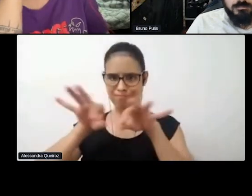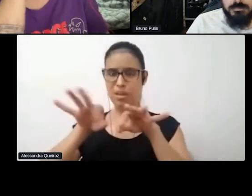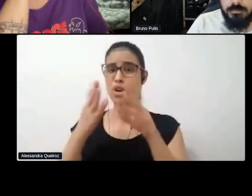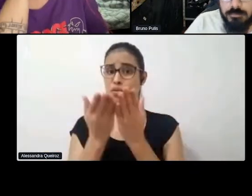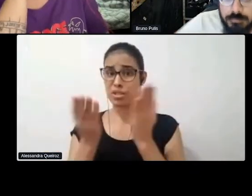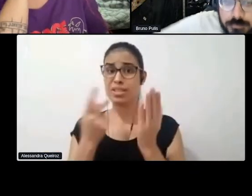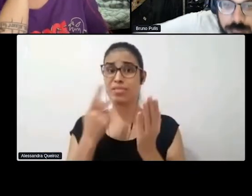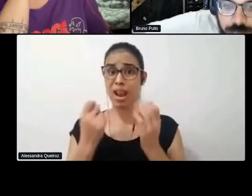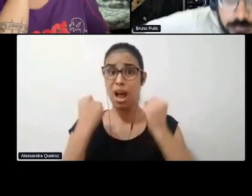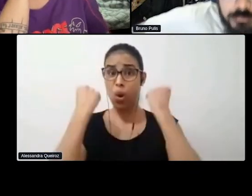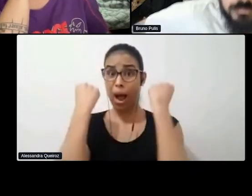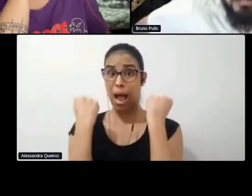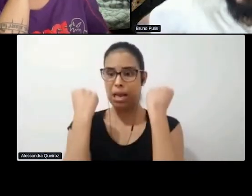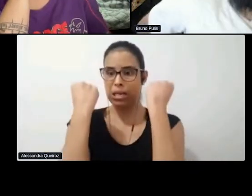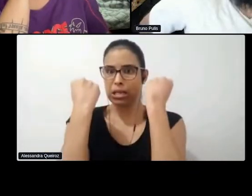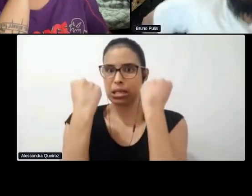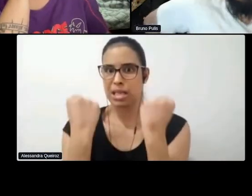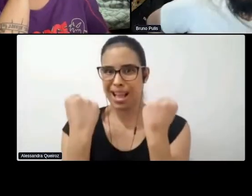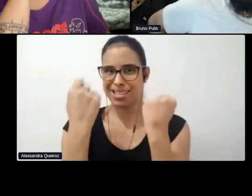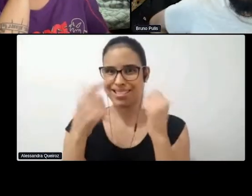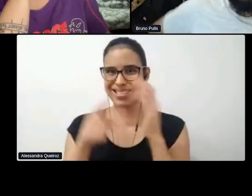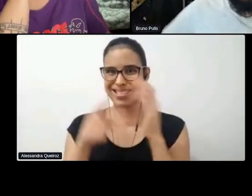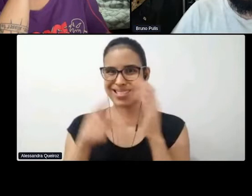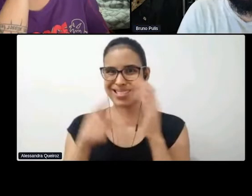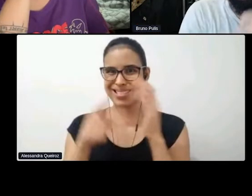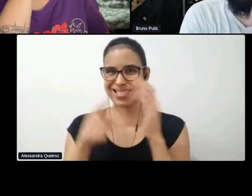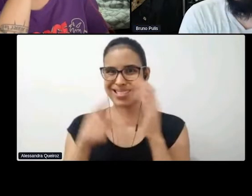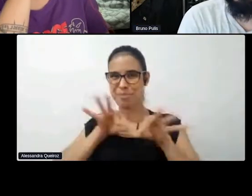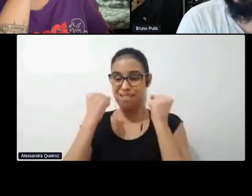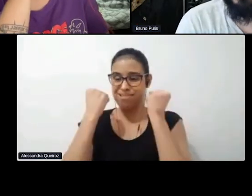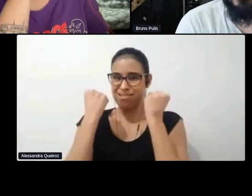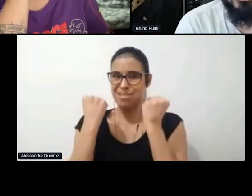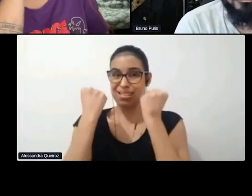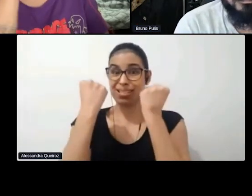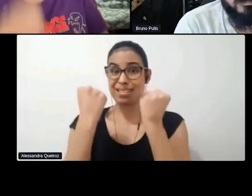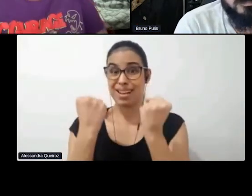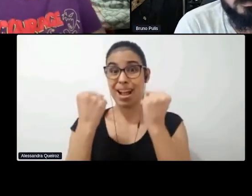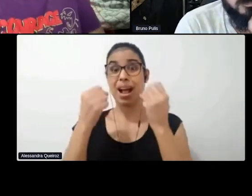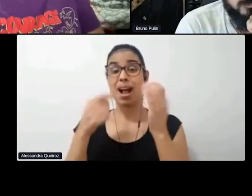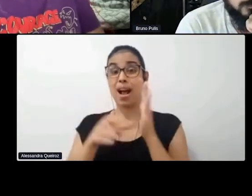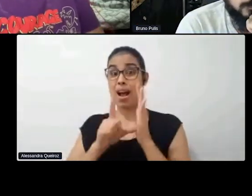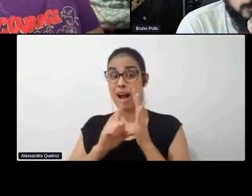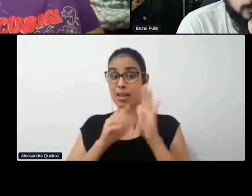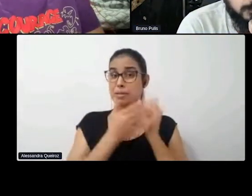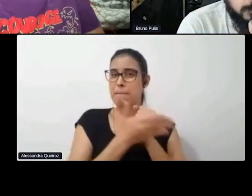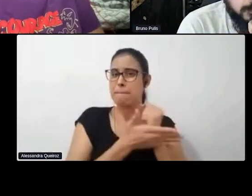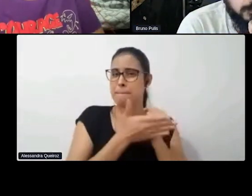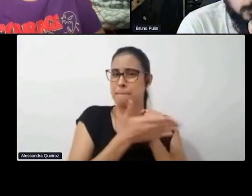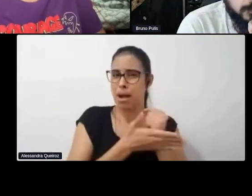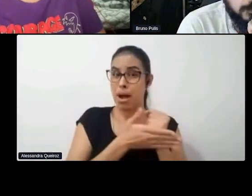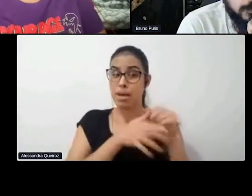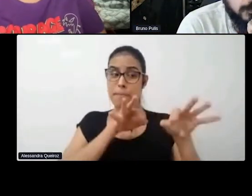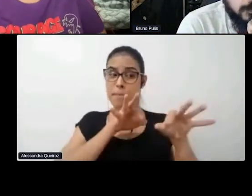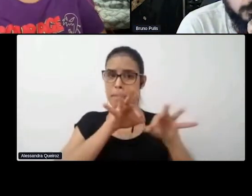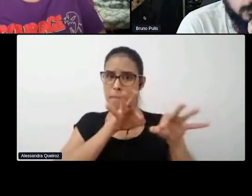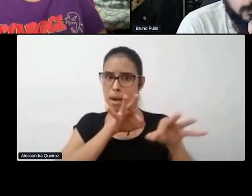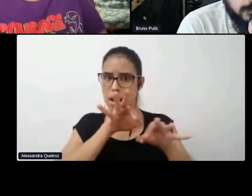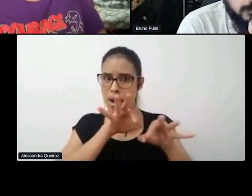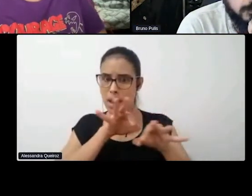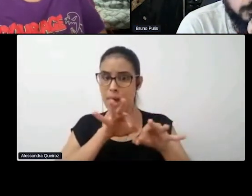ali para se criar um produto, para fazer a parte